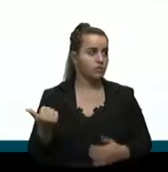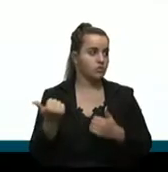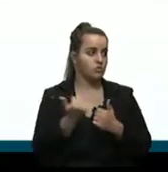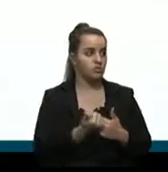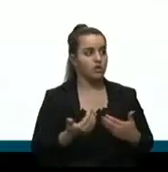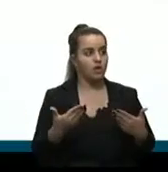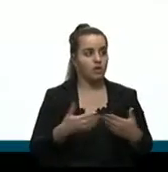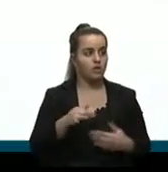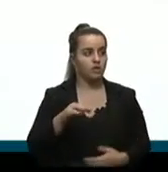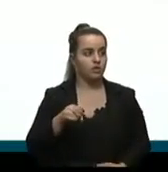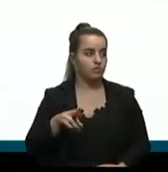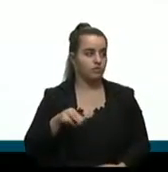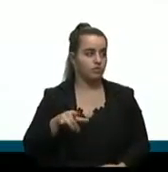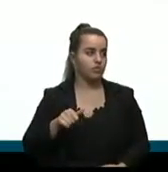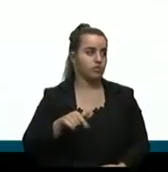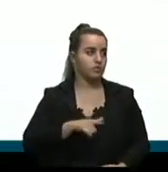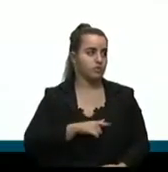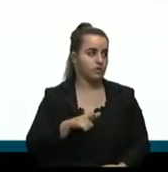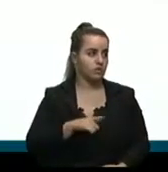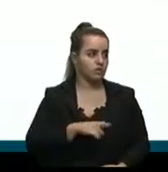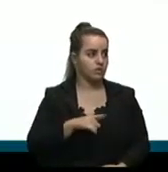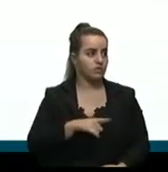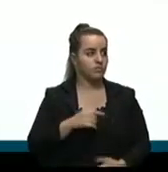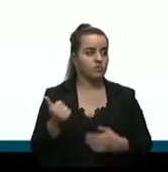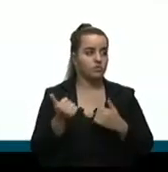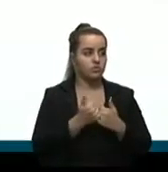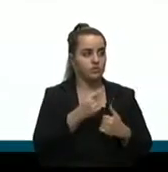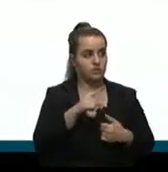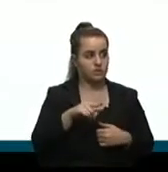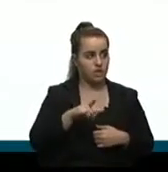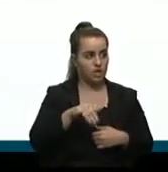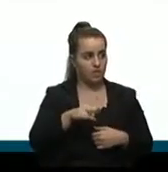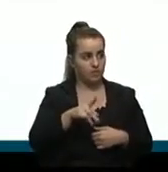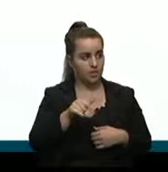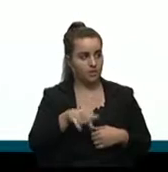Substituindo então na fórmula do erro, teremos, no lugar de Z lambda,